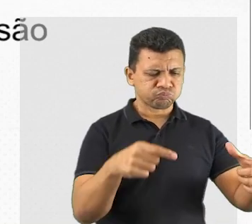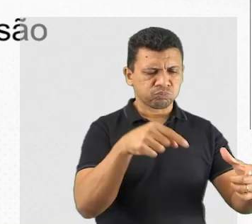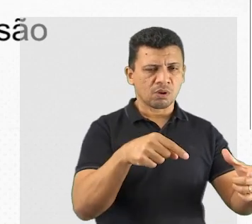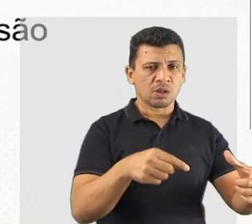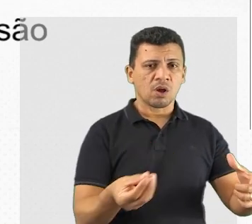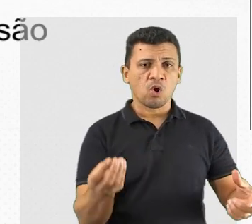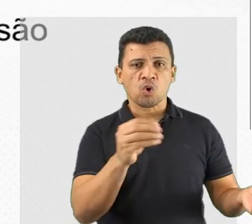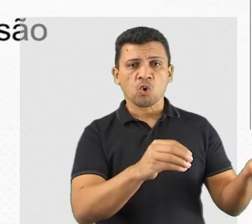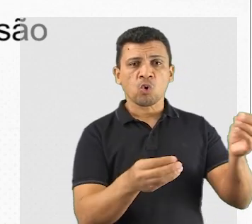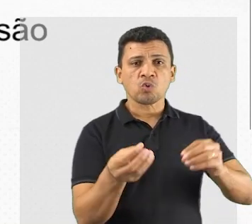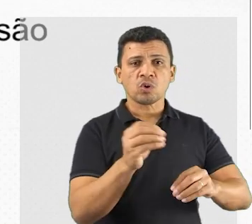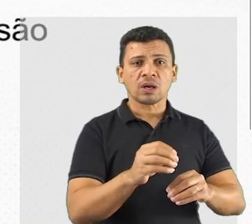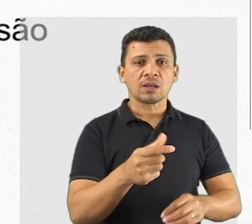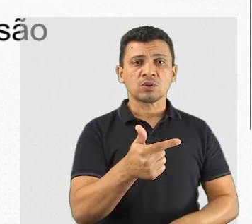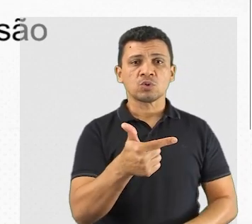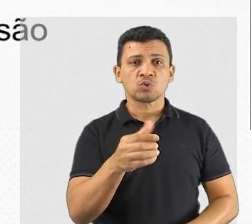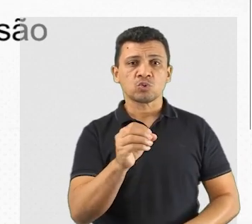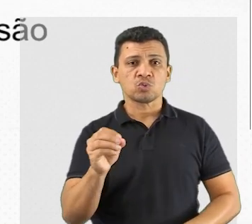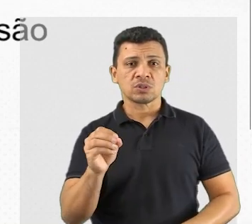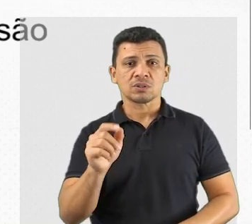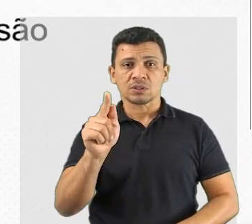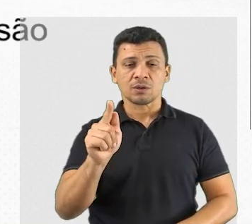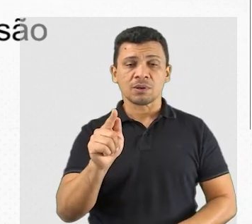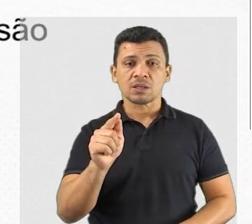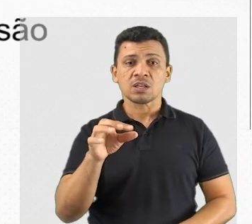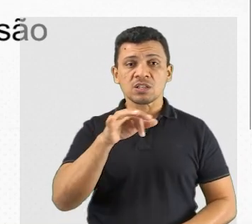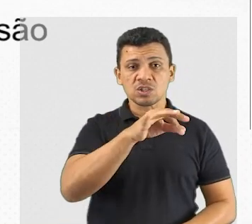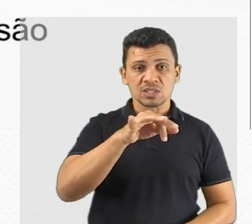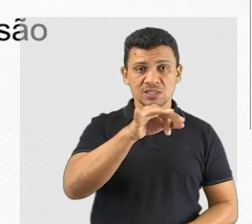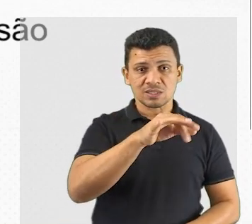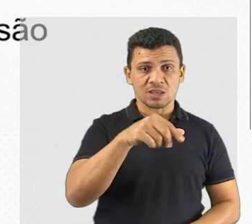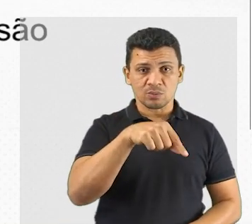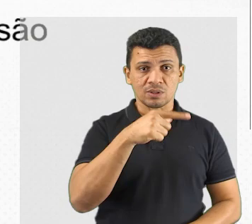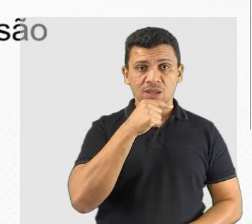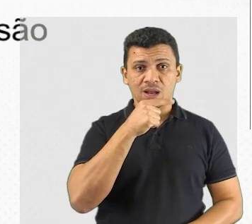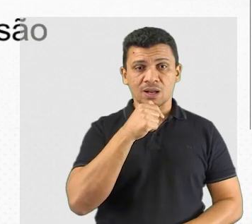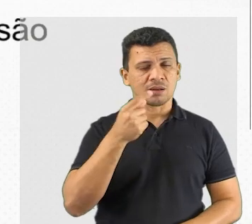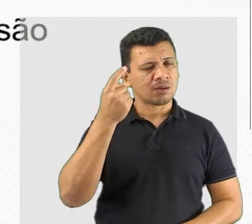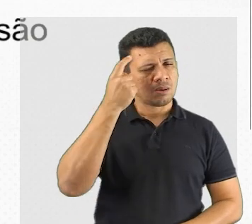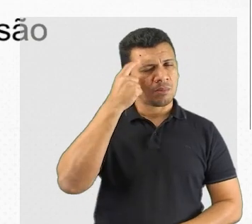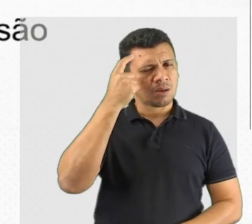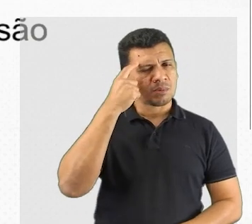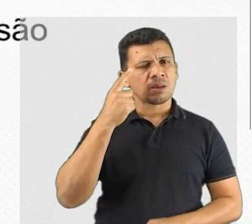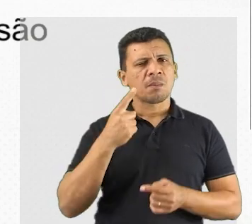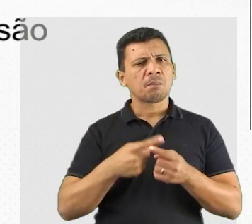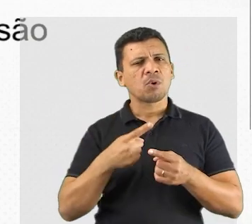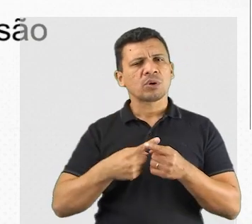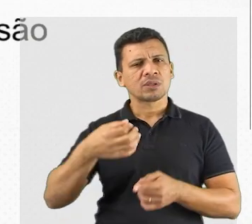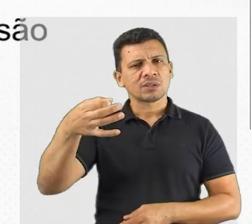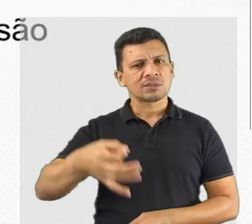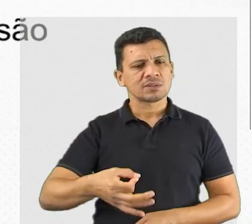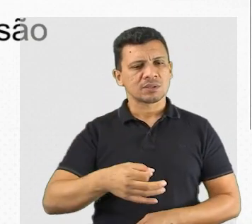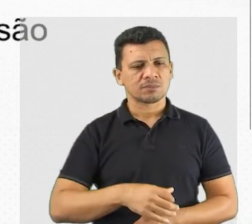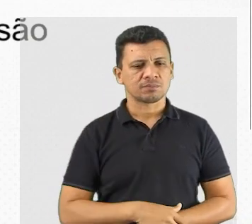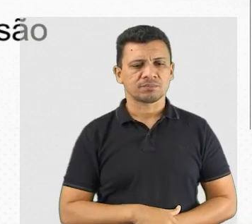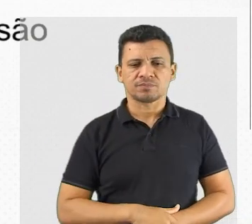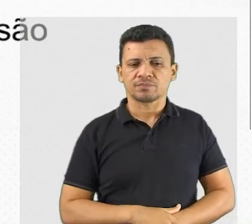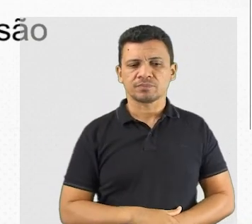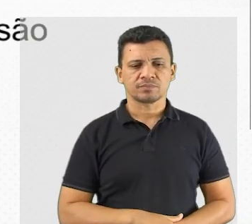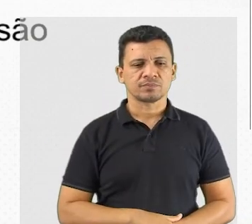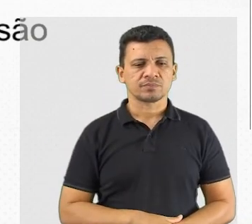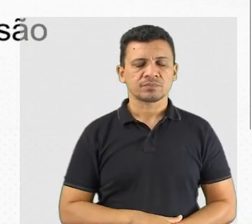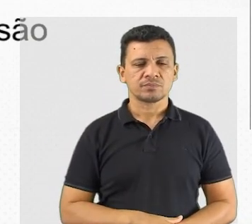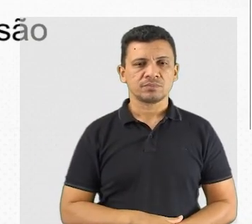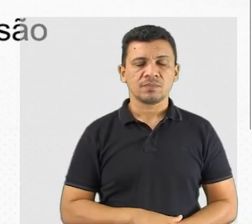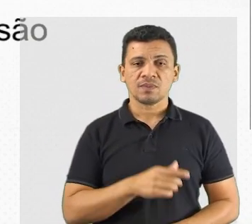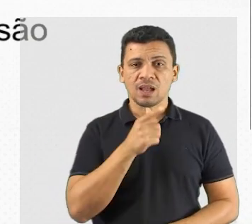de sal na água. Bora pensar, antes de ver aqui as afirmações, por que isso está certo. Bora lá, eu tenho a